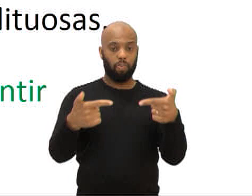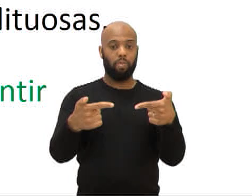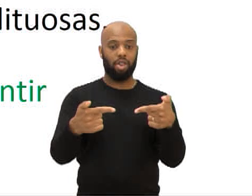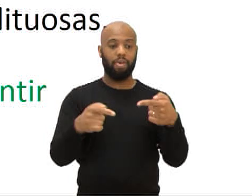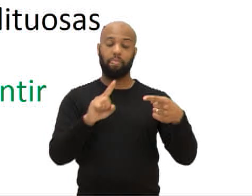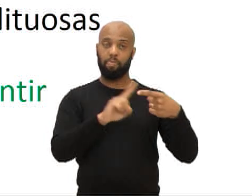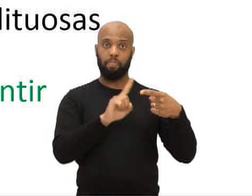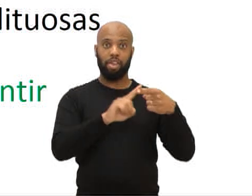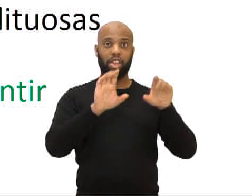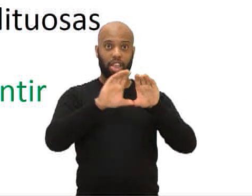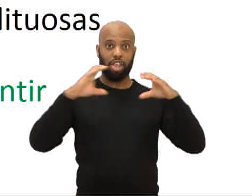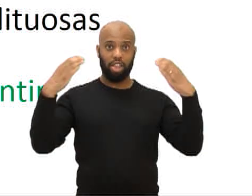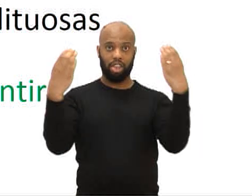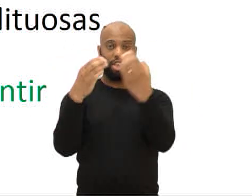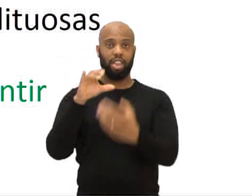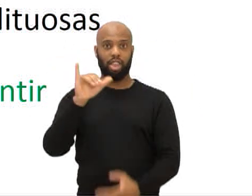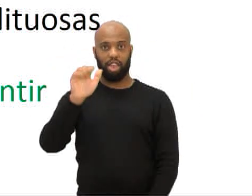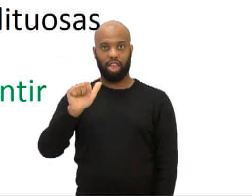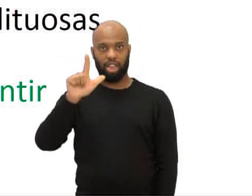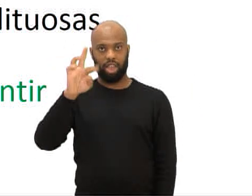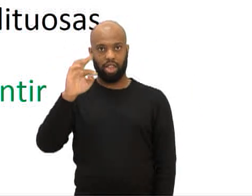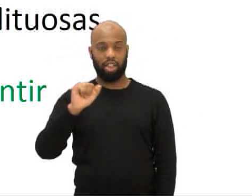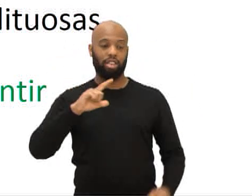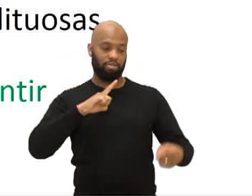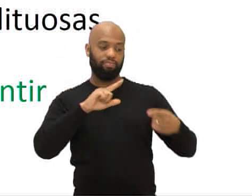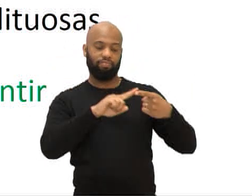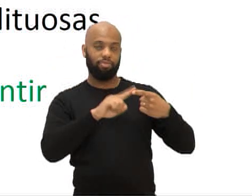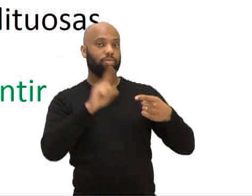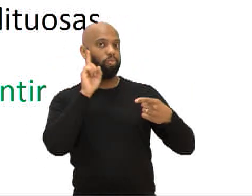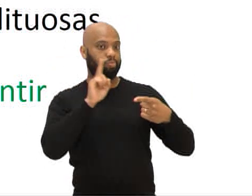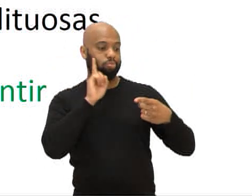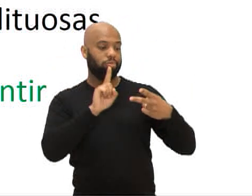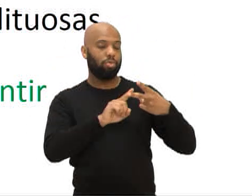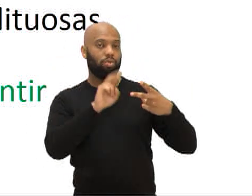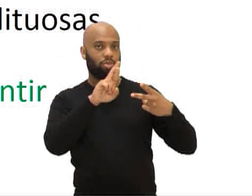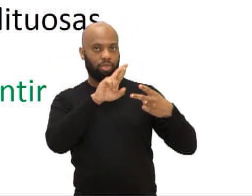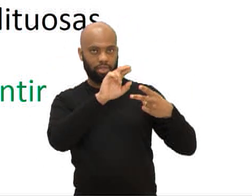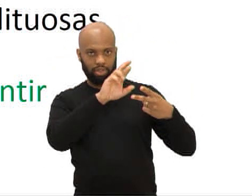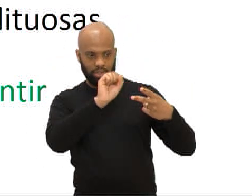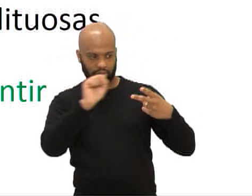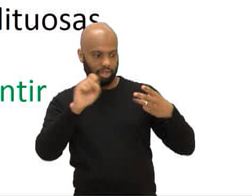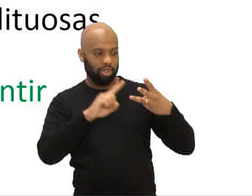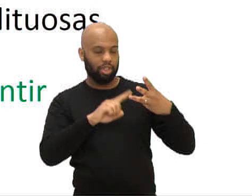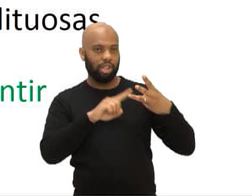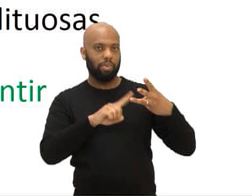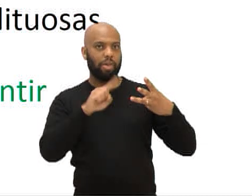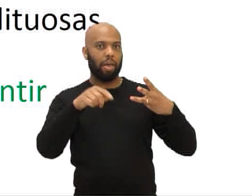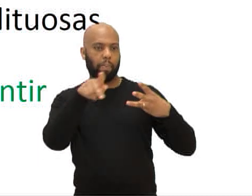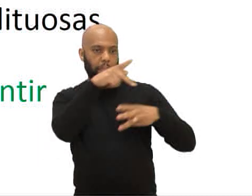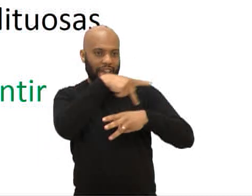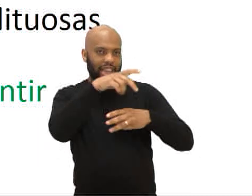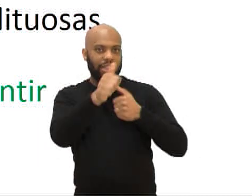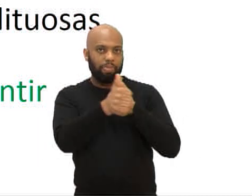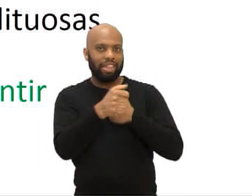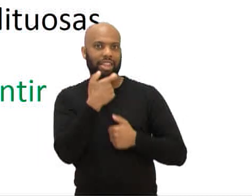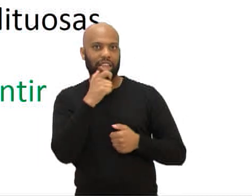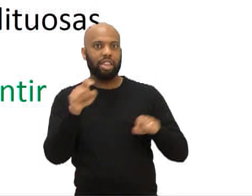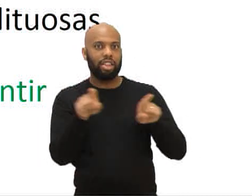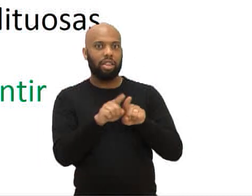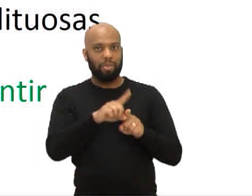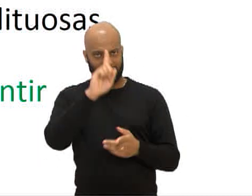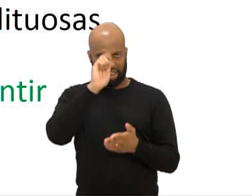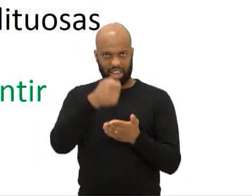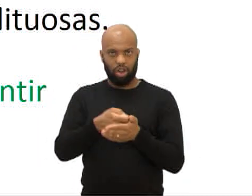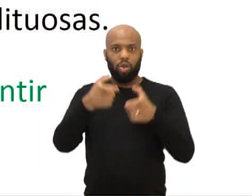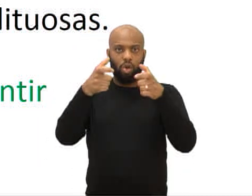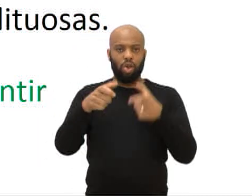a Conferência de Alta reuniu Estados Unidos, União Soviética e Reino Unido e definiu o leste europeu sob